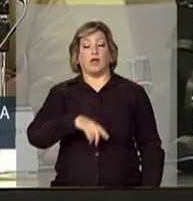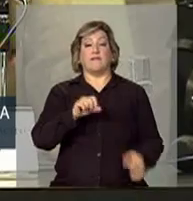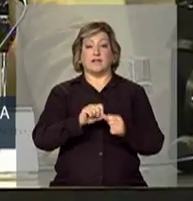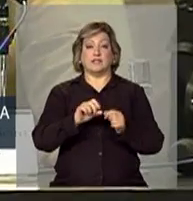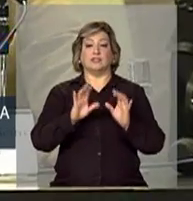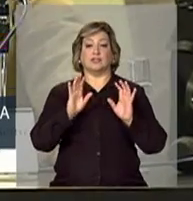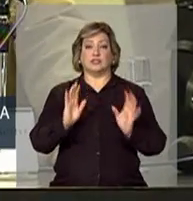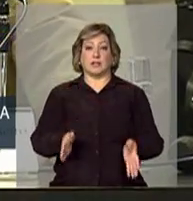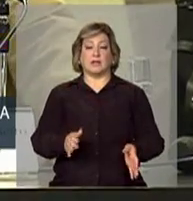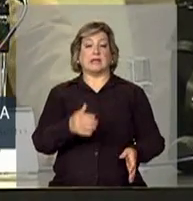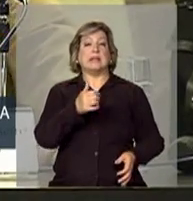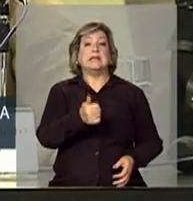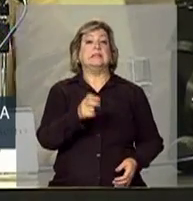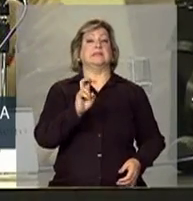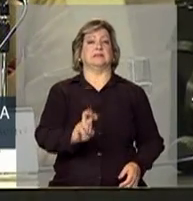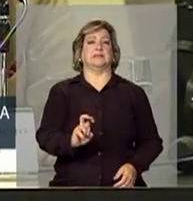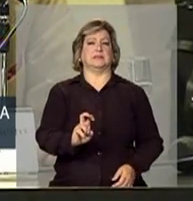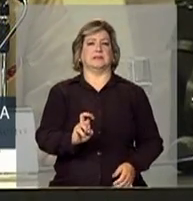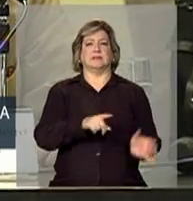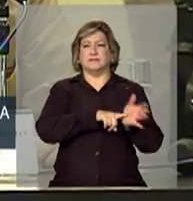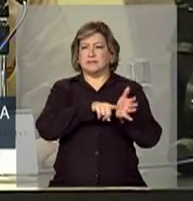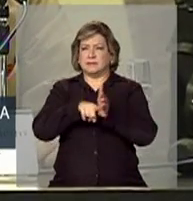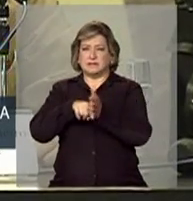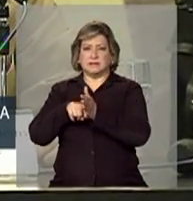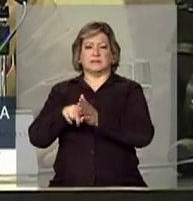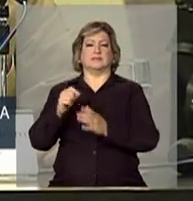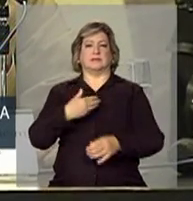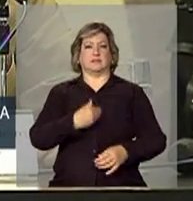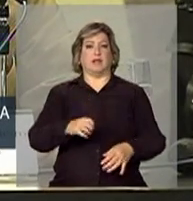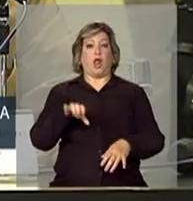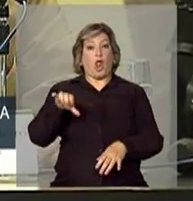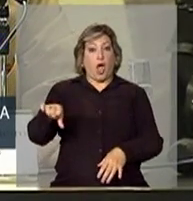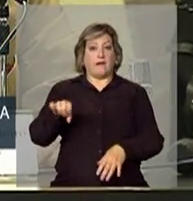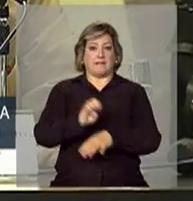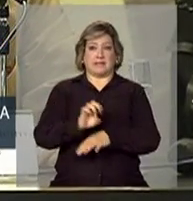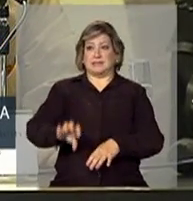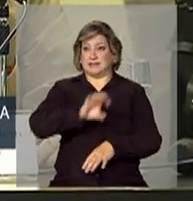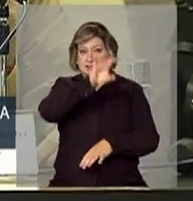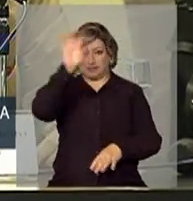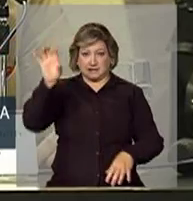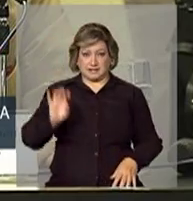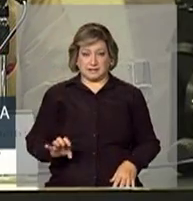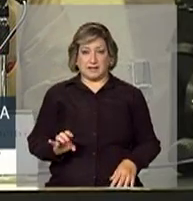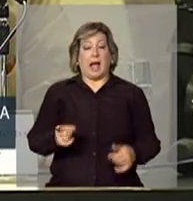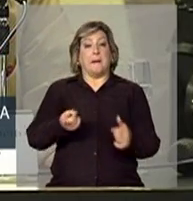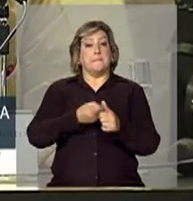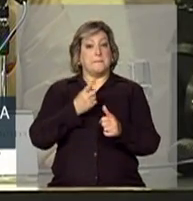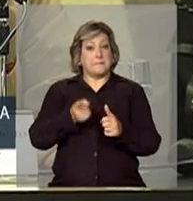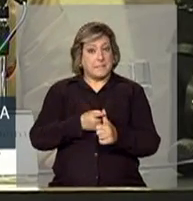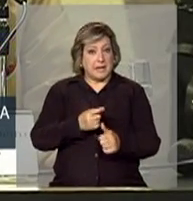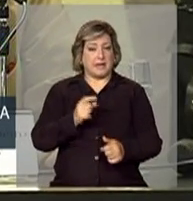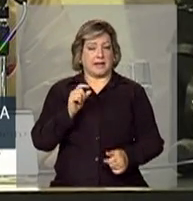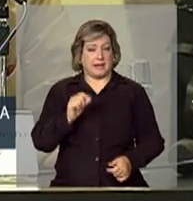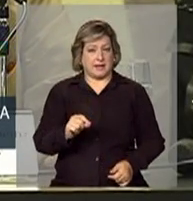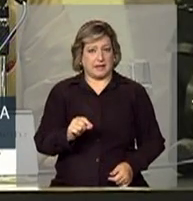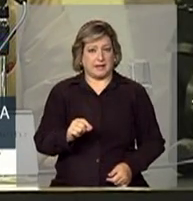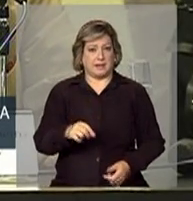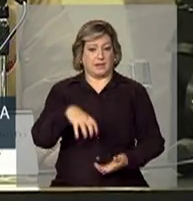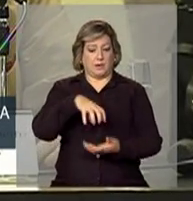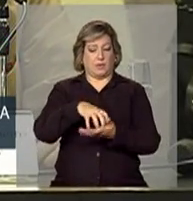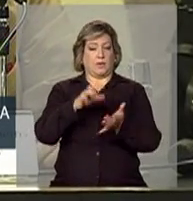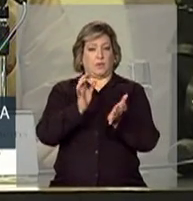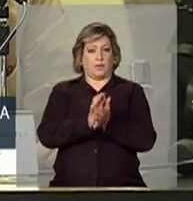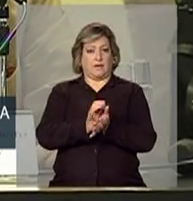15... audiências públicas em 9 estados. A primeira audiência pública foi feita justamente em